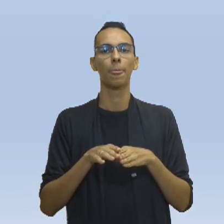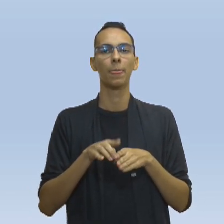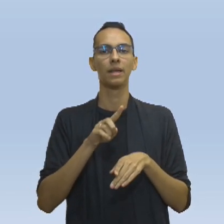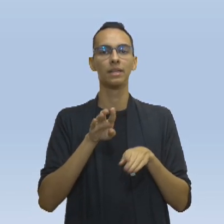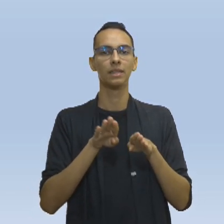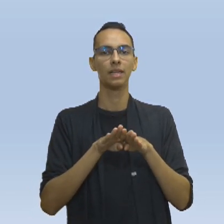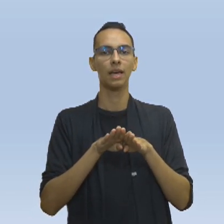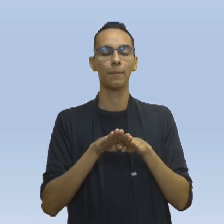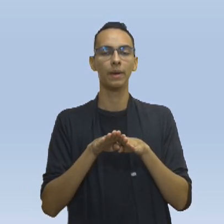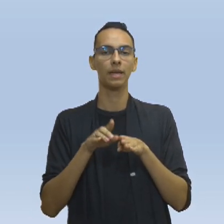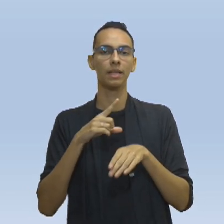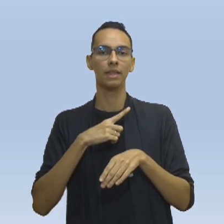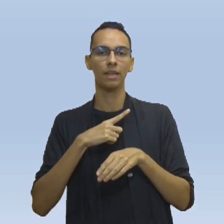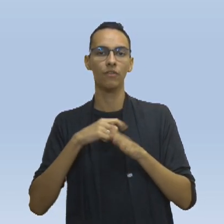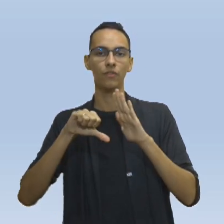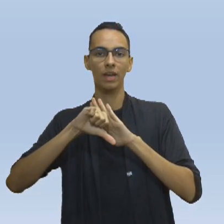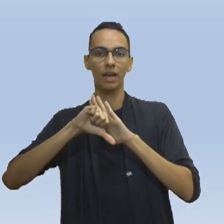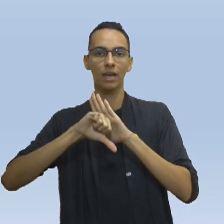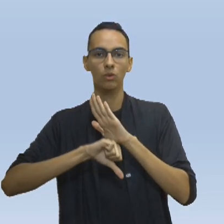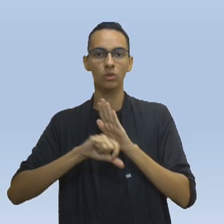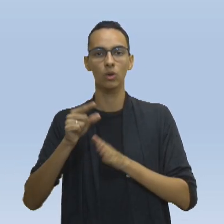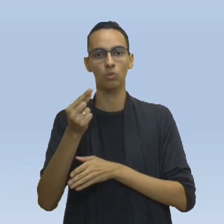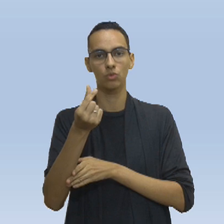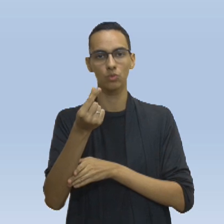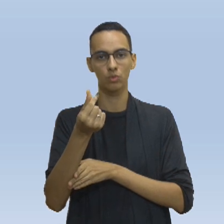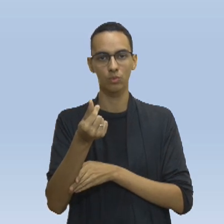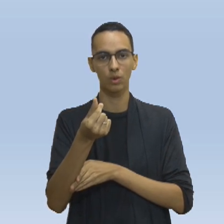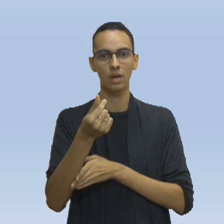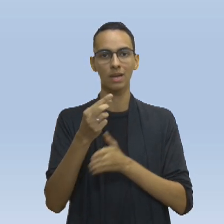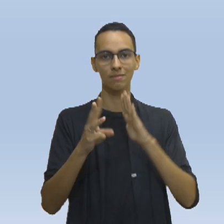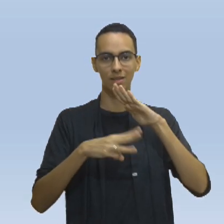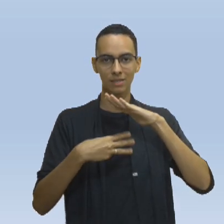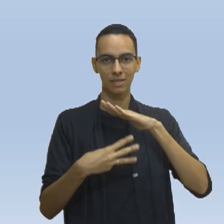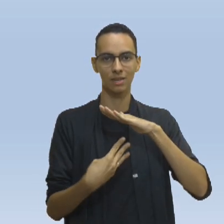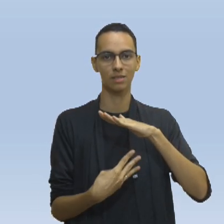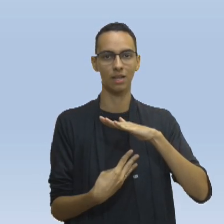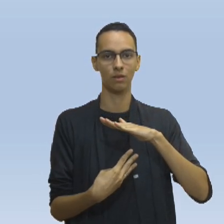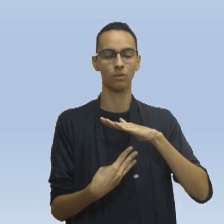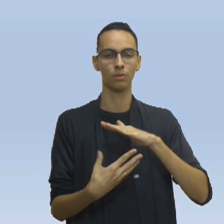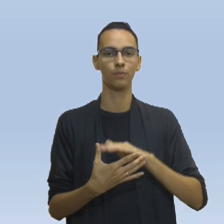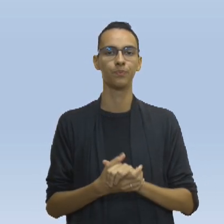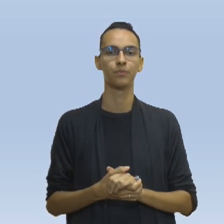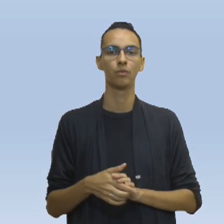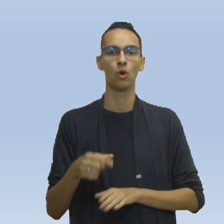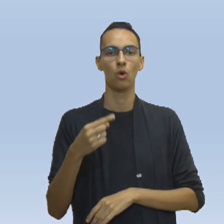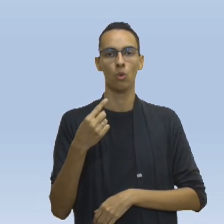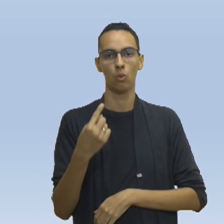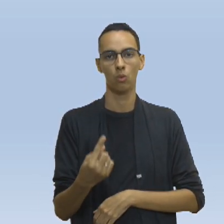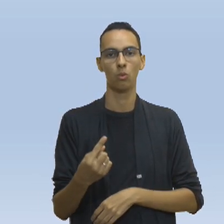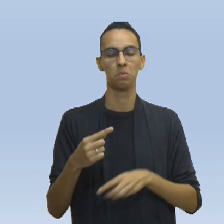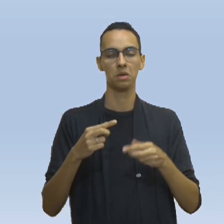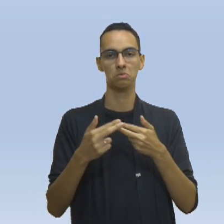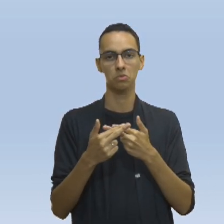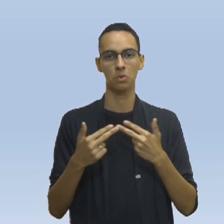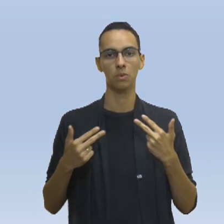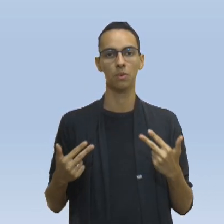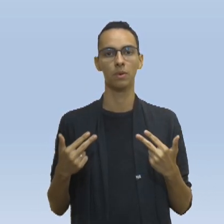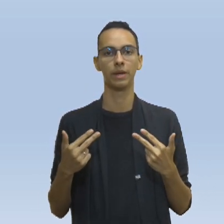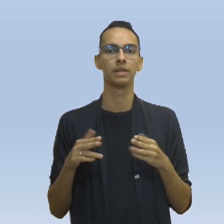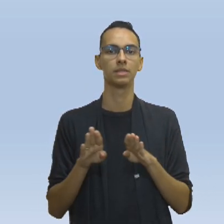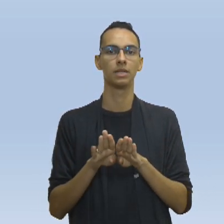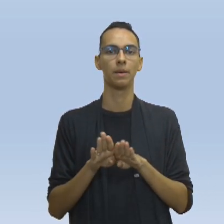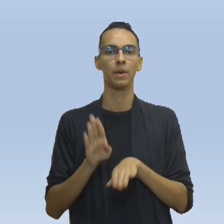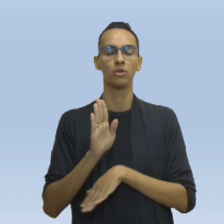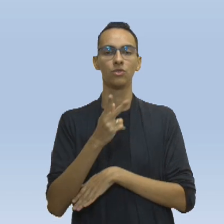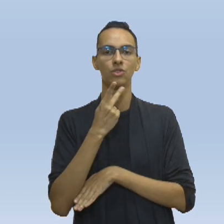uma necessidade de aumento de despesas com serviços e pessoal terceirizado. Né? E um dos fatores, como também foi